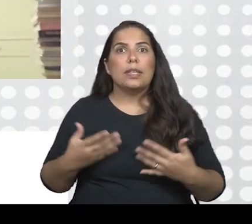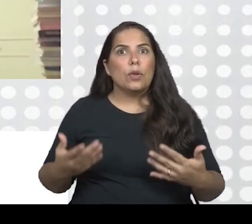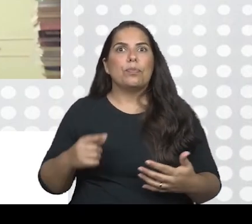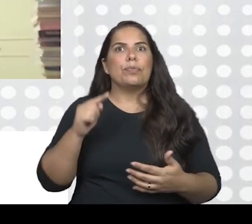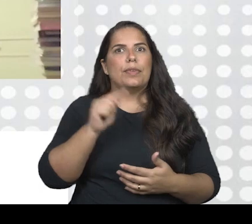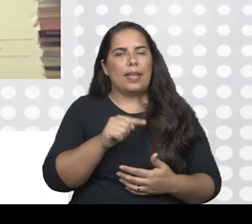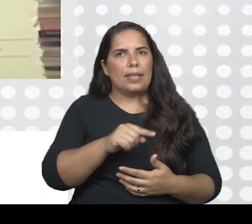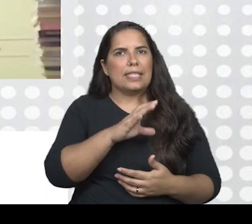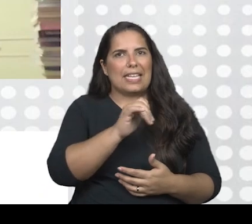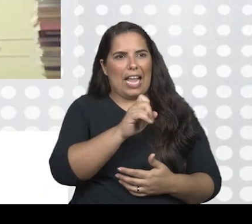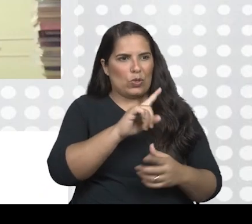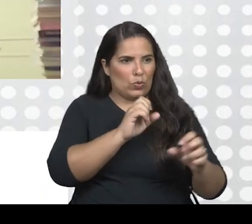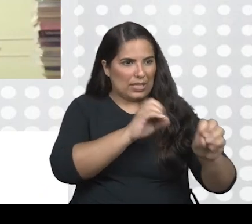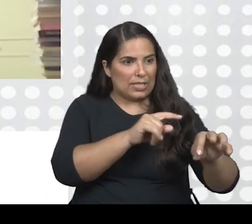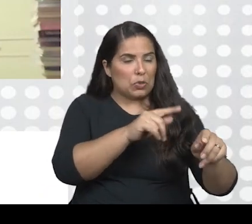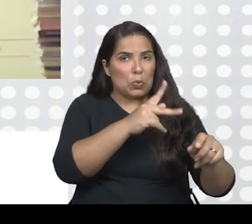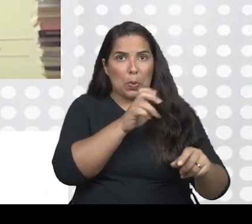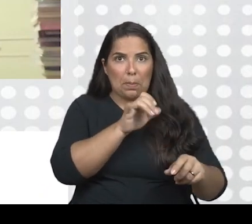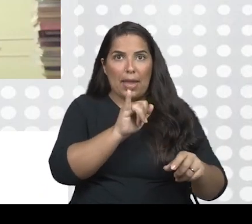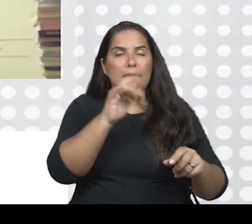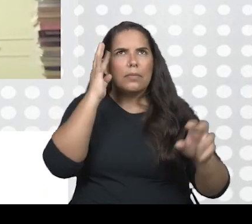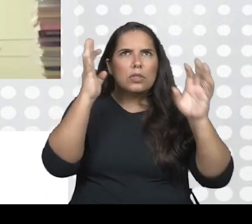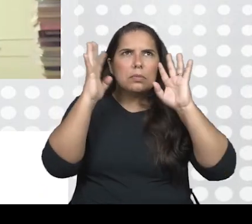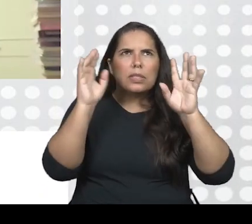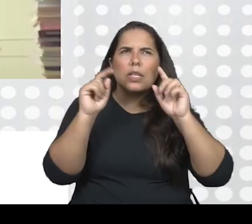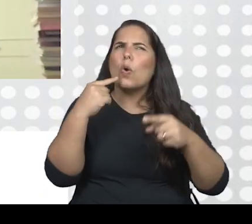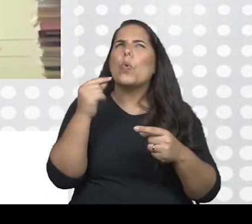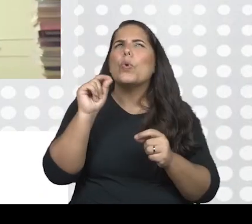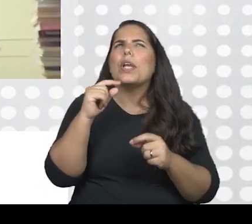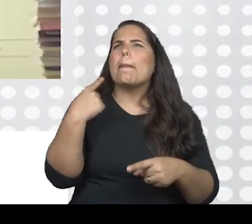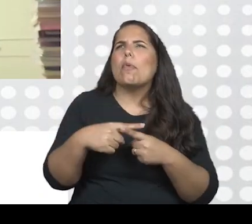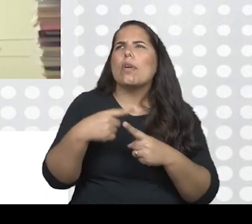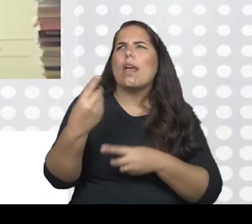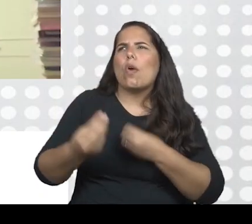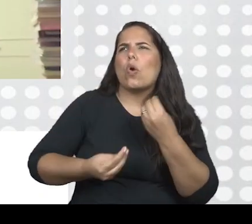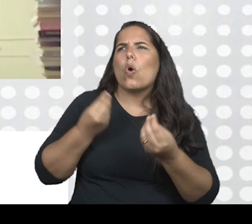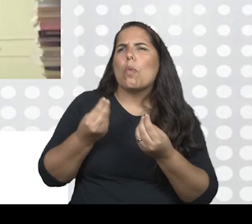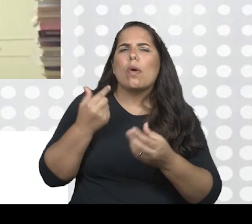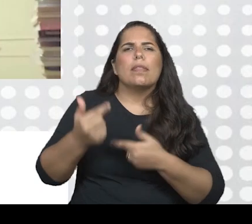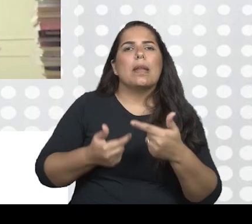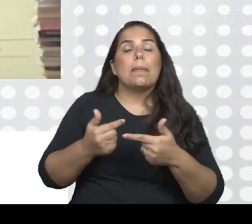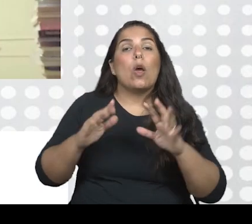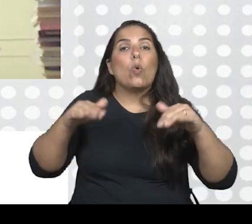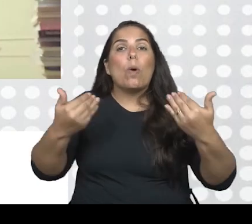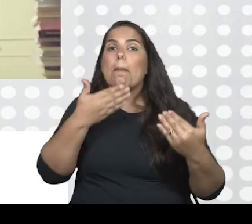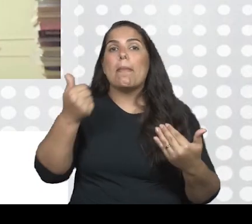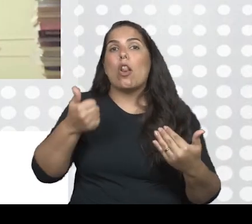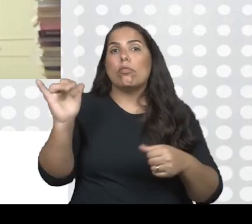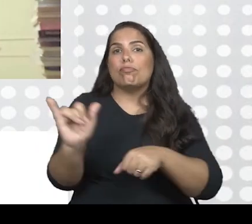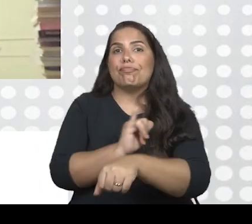partir desse caso de ensino, o PEI me possibilita pensar o que, por que e como eu vou trabalhar, quais são as